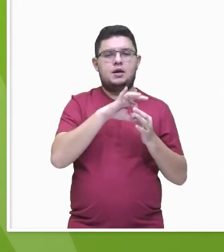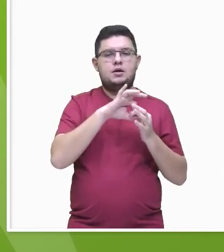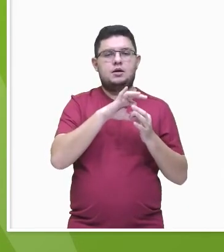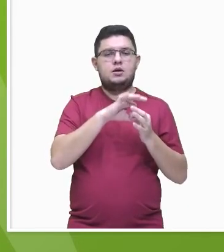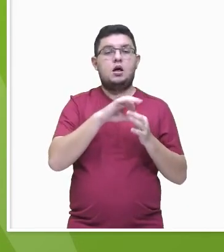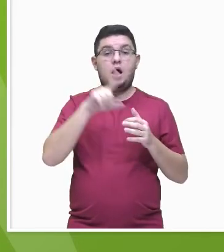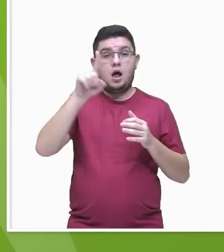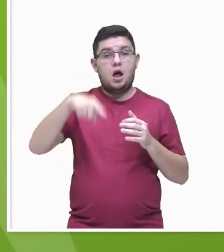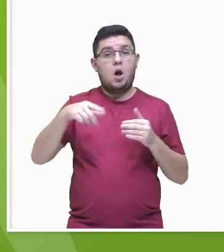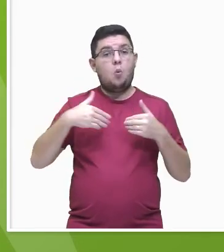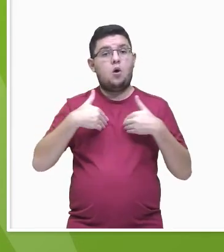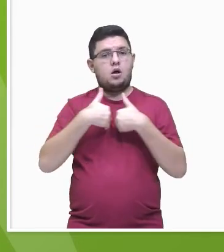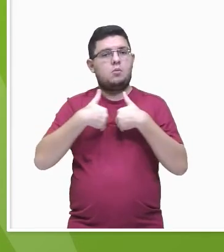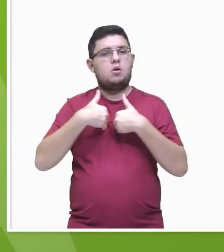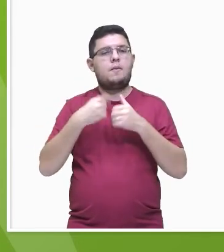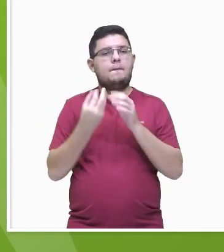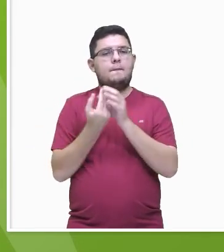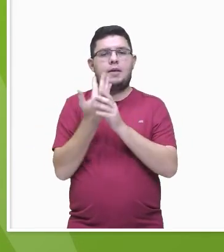braços